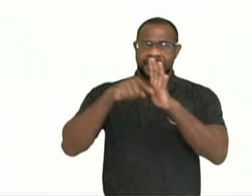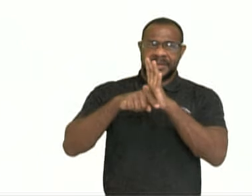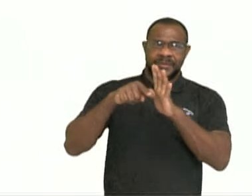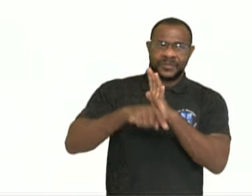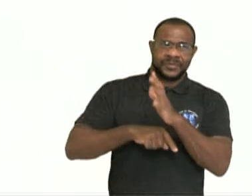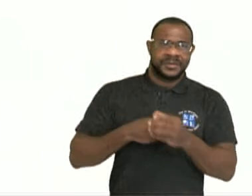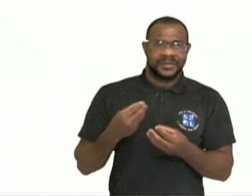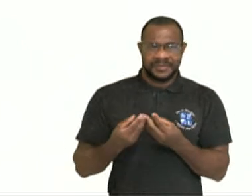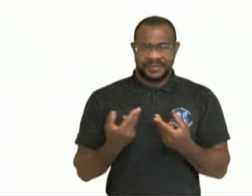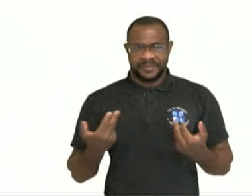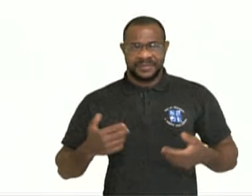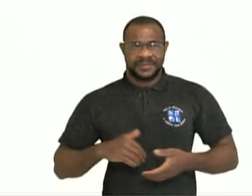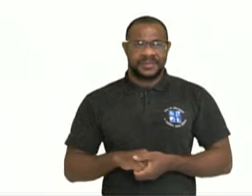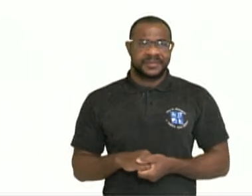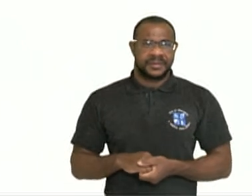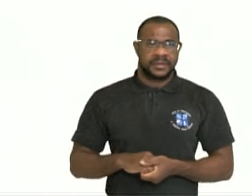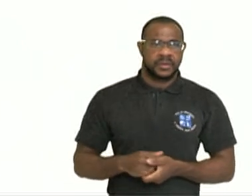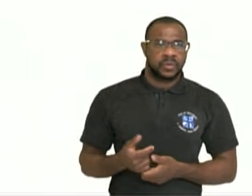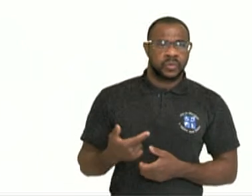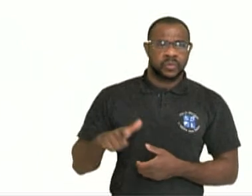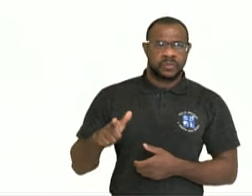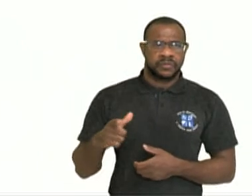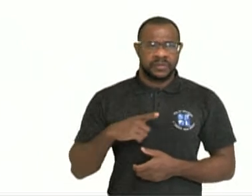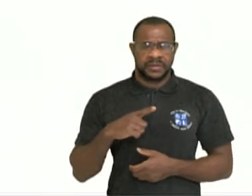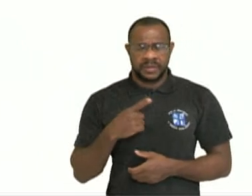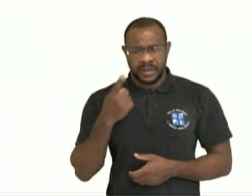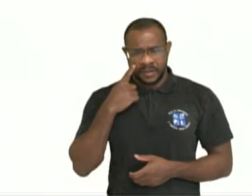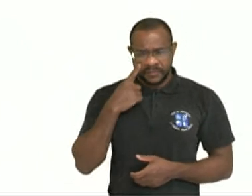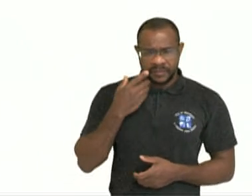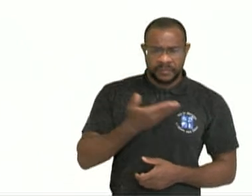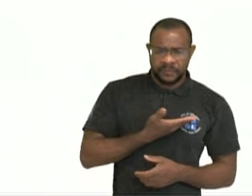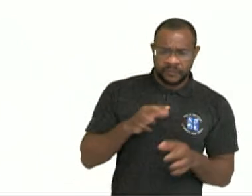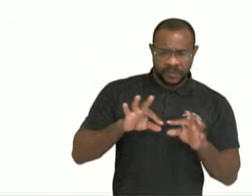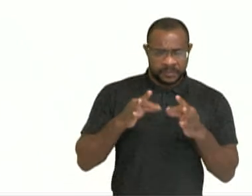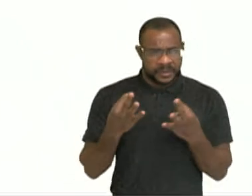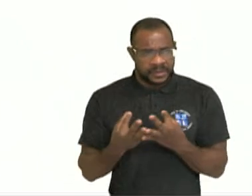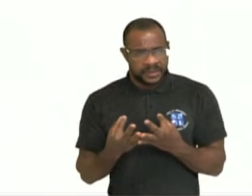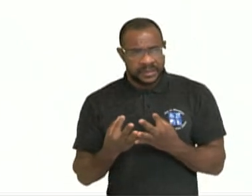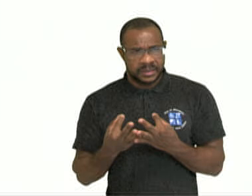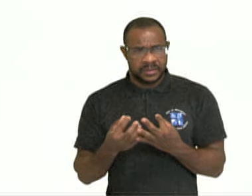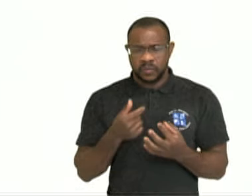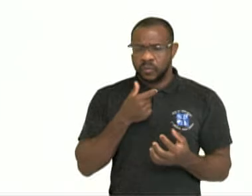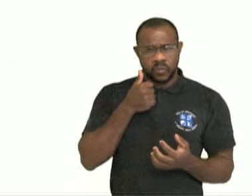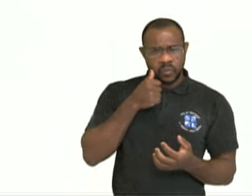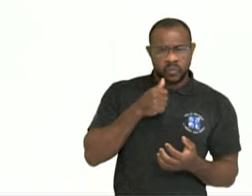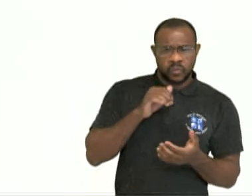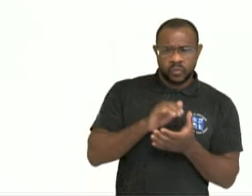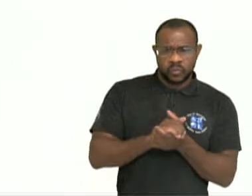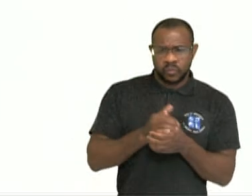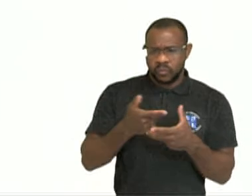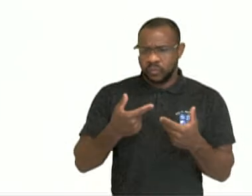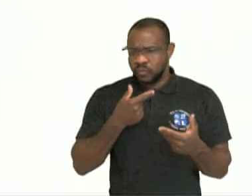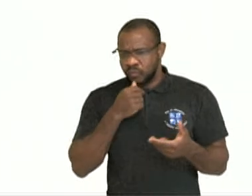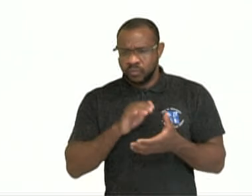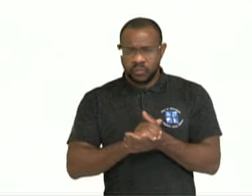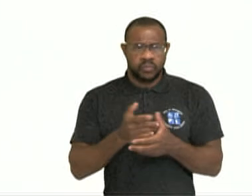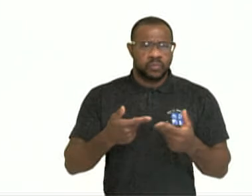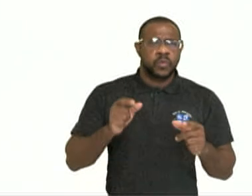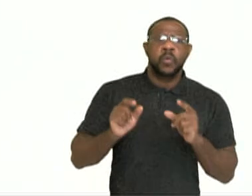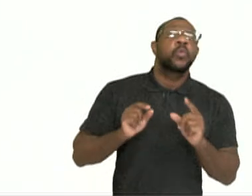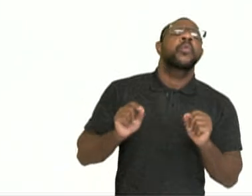pergunta. Nosotros éramos amigos, parientes, esposos, o